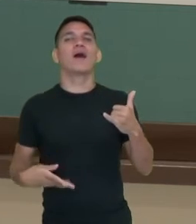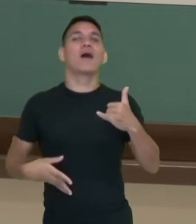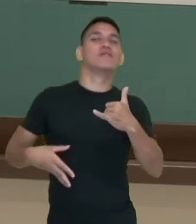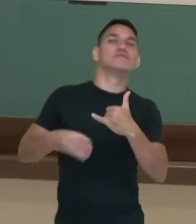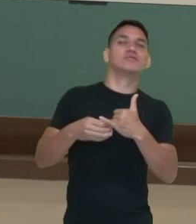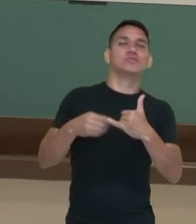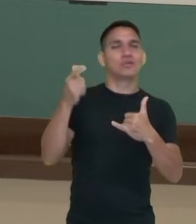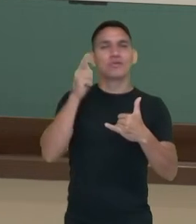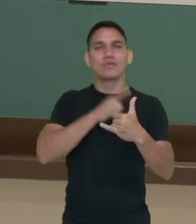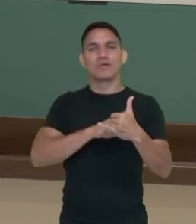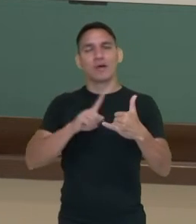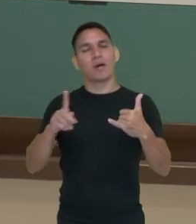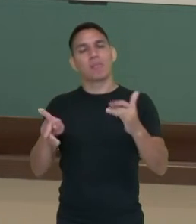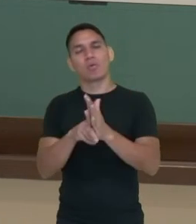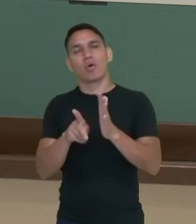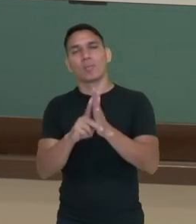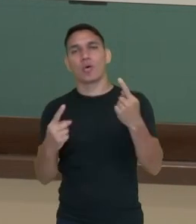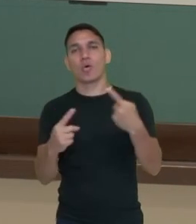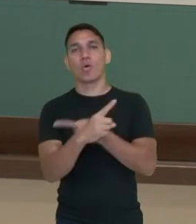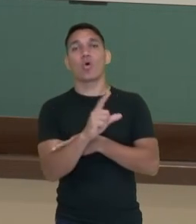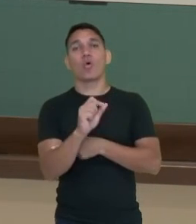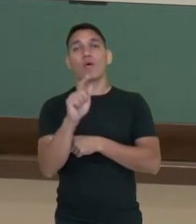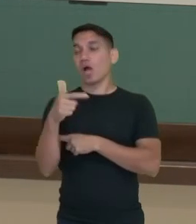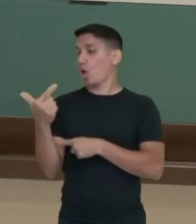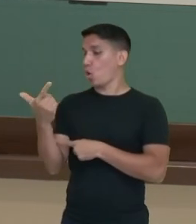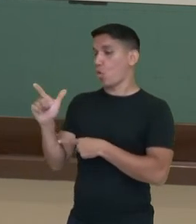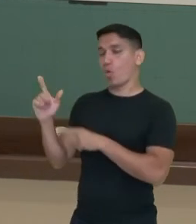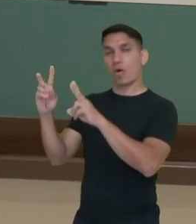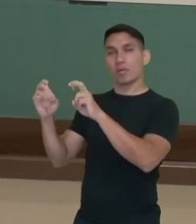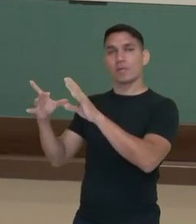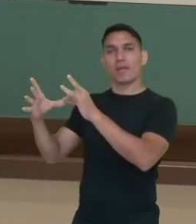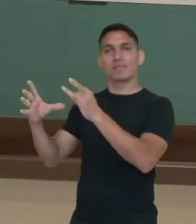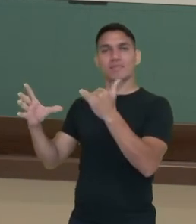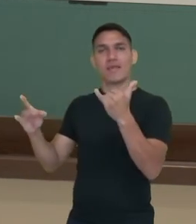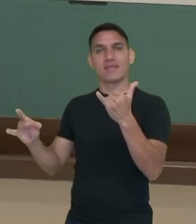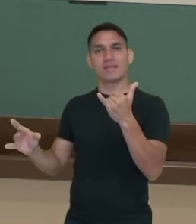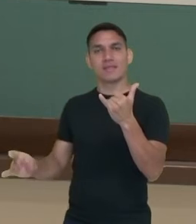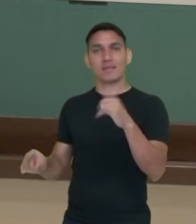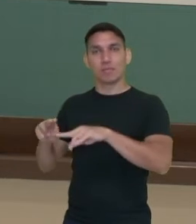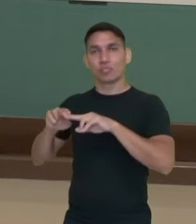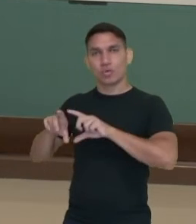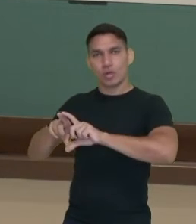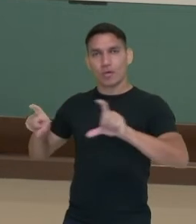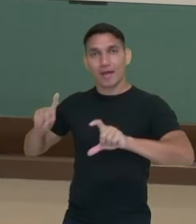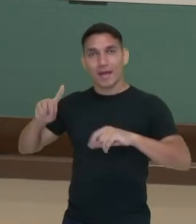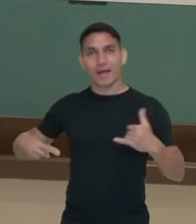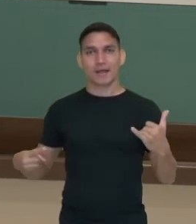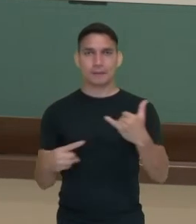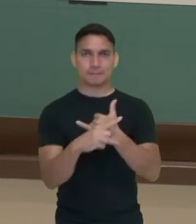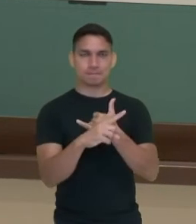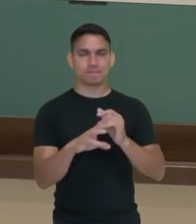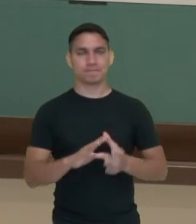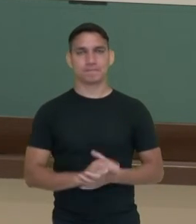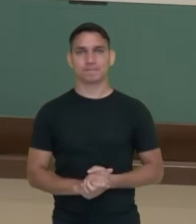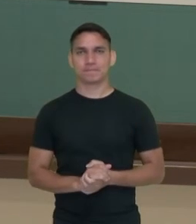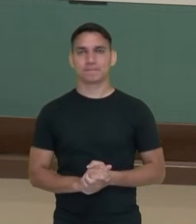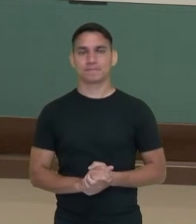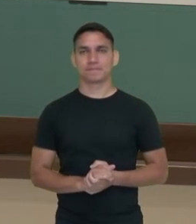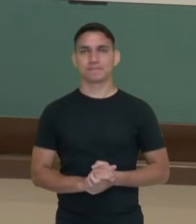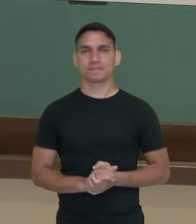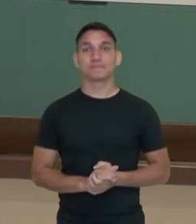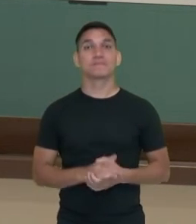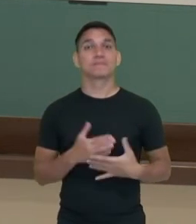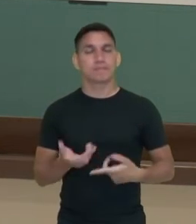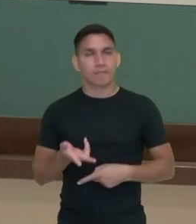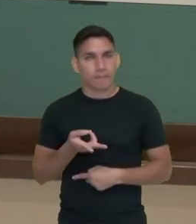função justamente de aposto, de explicar. Então, temos uma oração aqui apositiva.